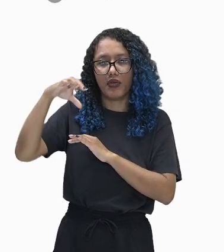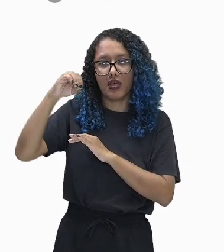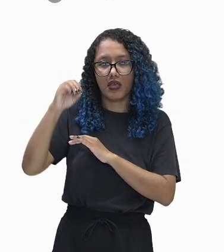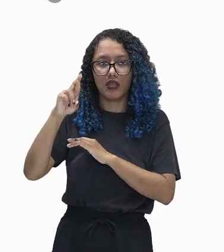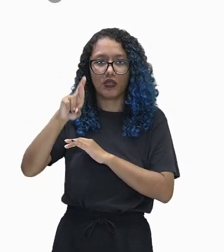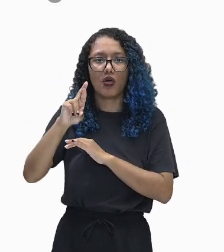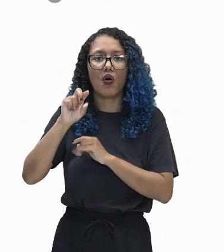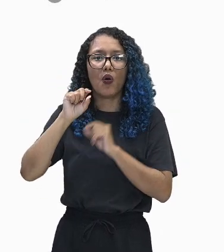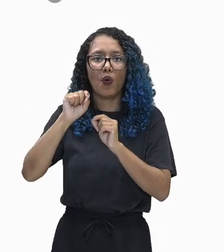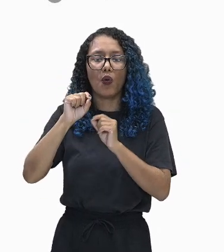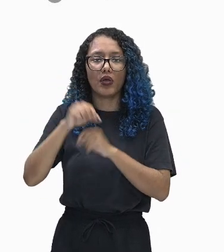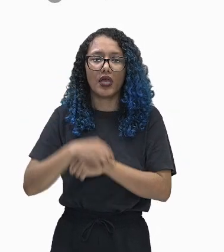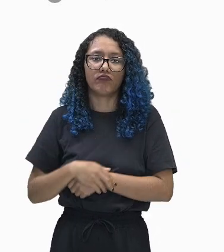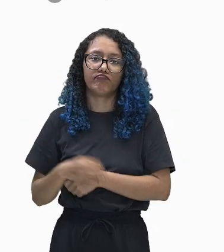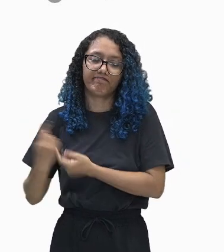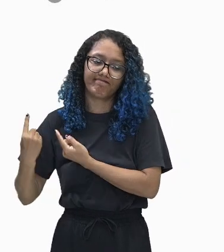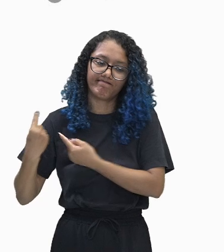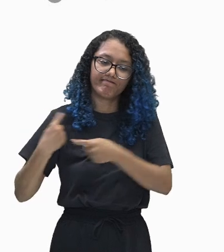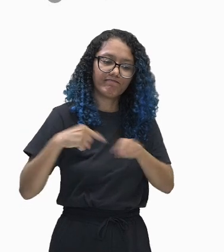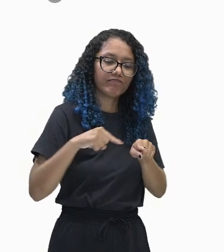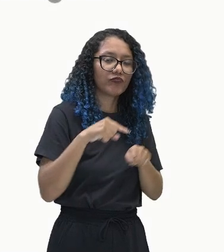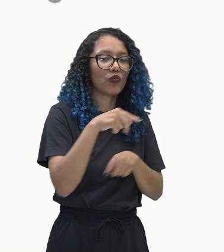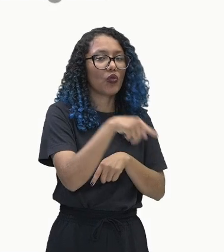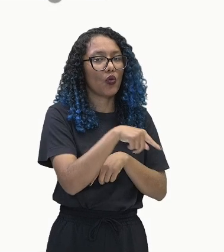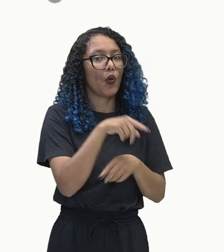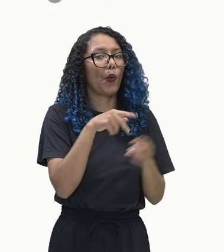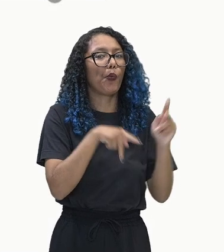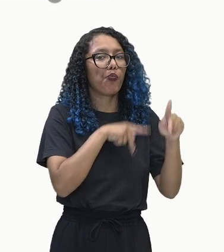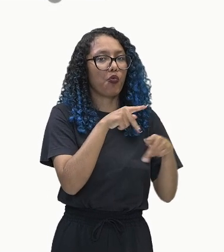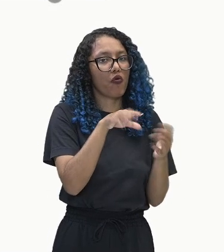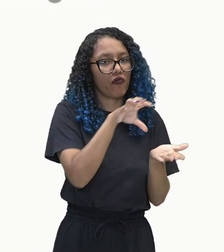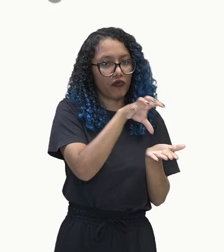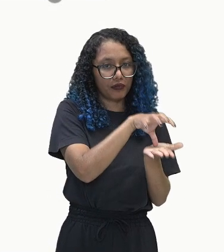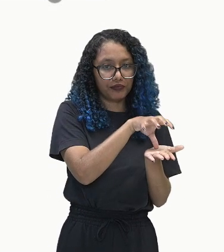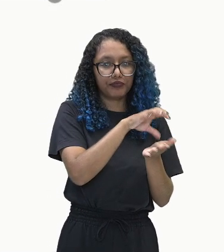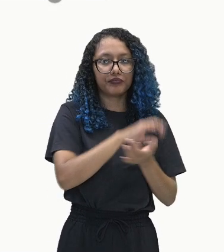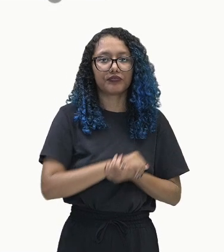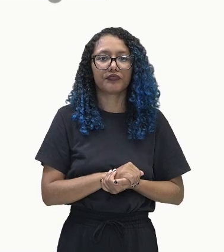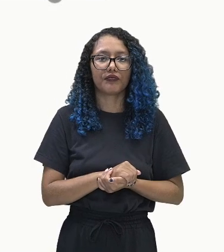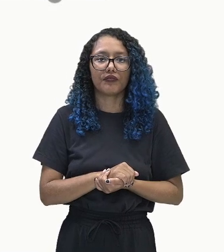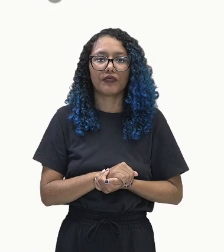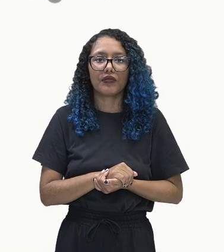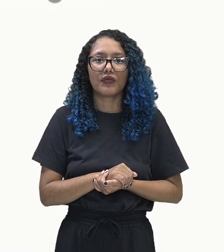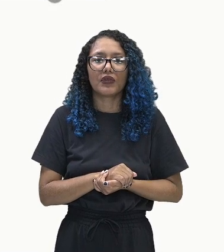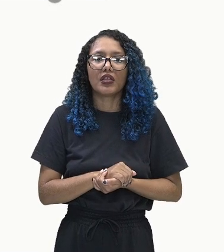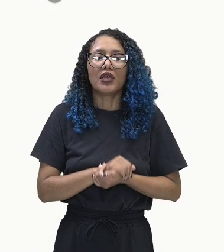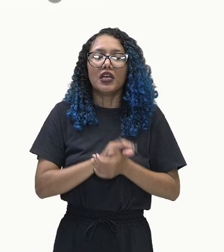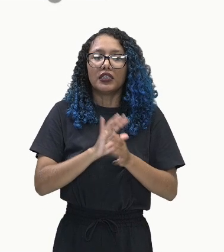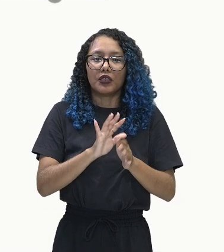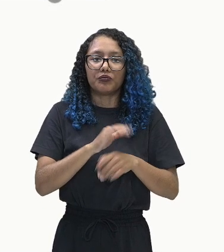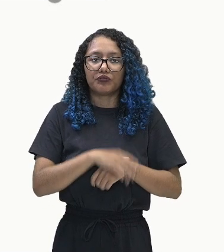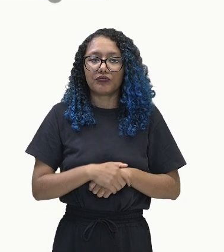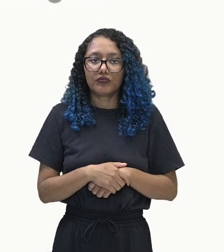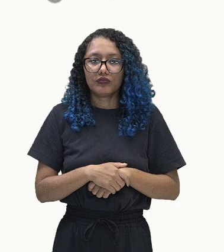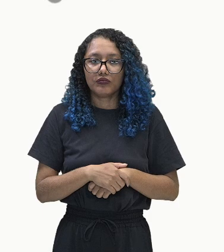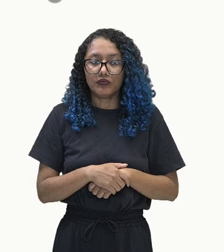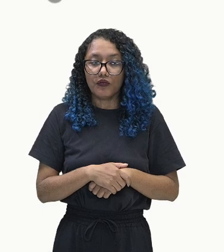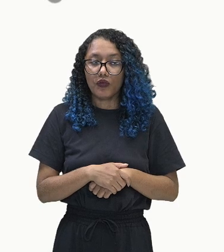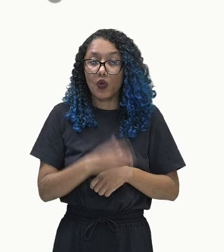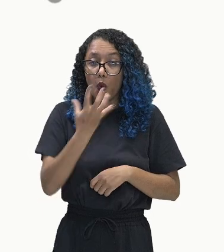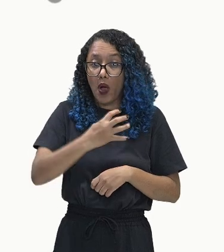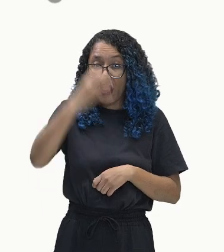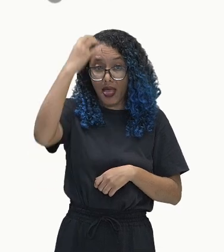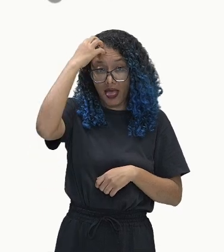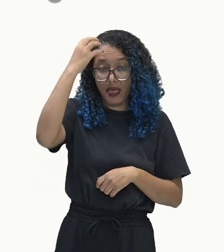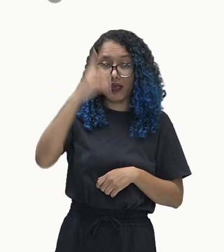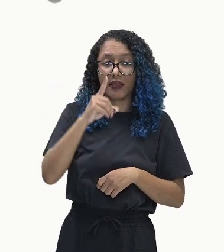rebelaram-se contra os persas. Depois de dominar a revolta, o rei persa, então aí o Dario